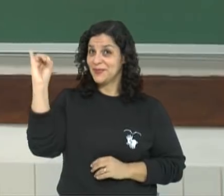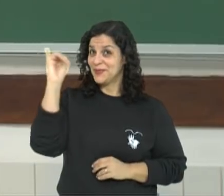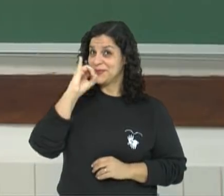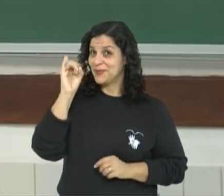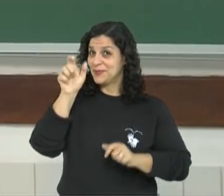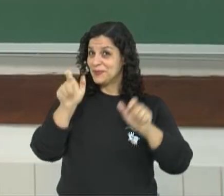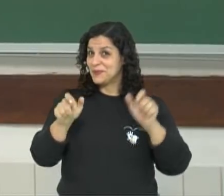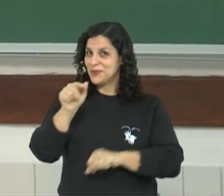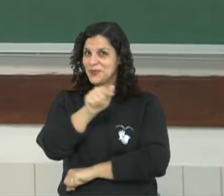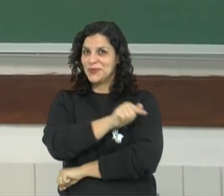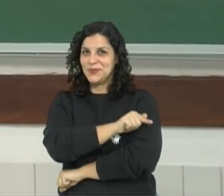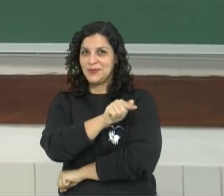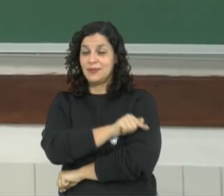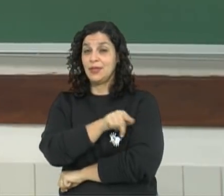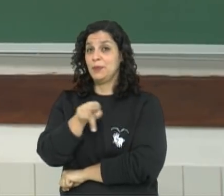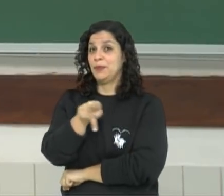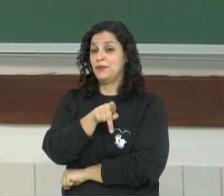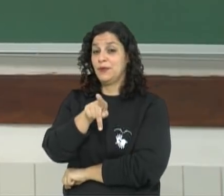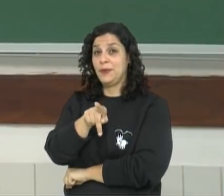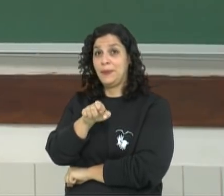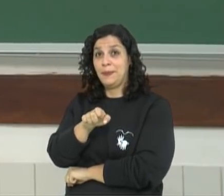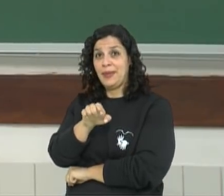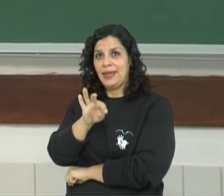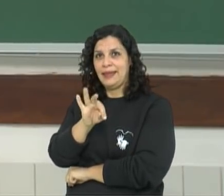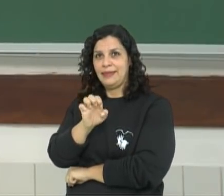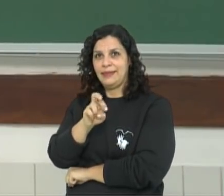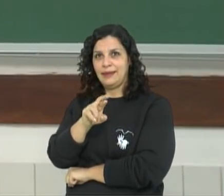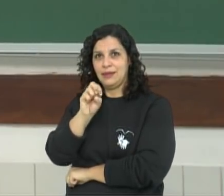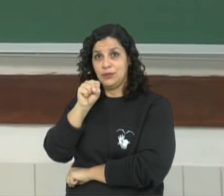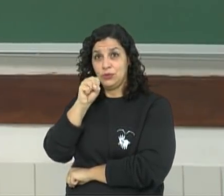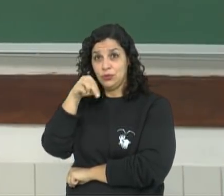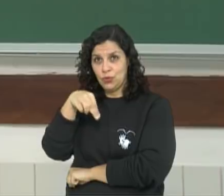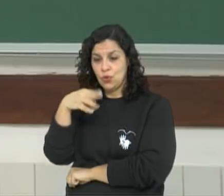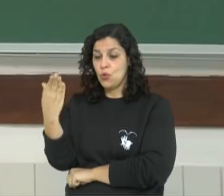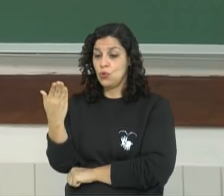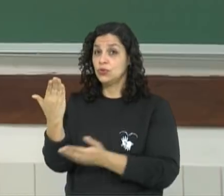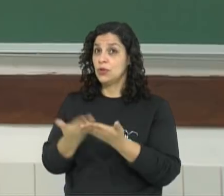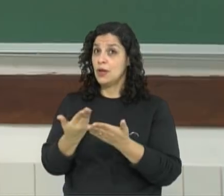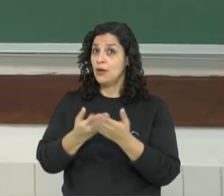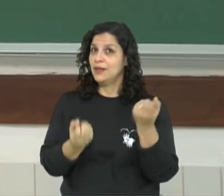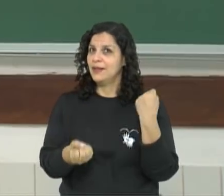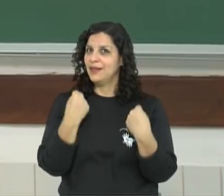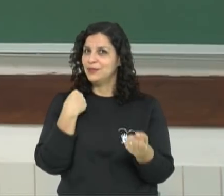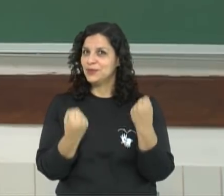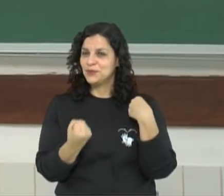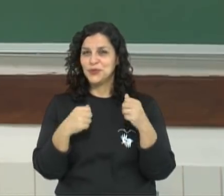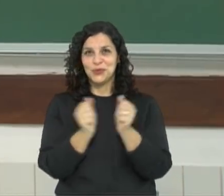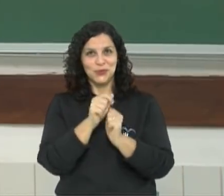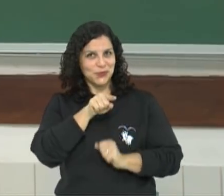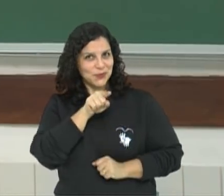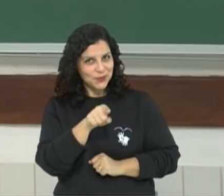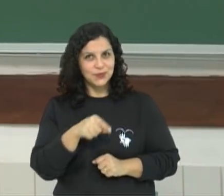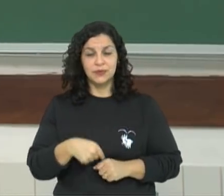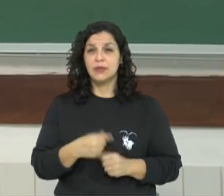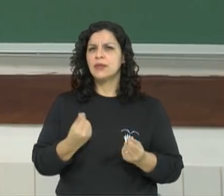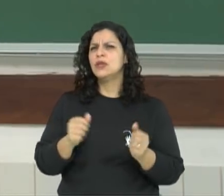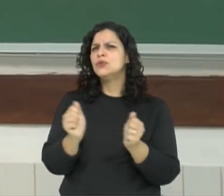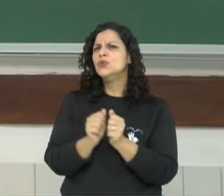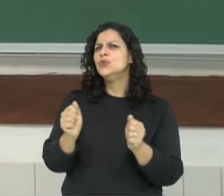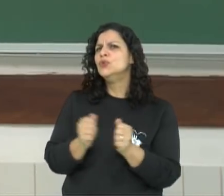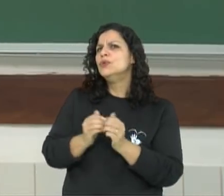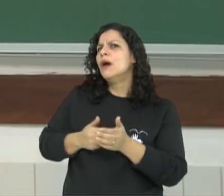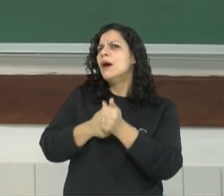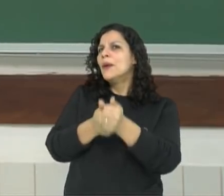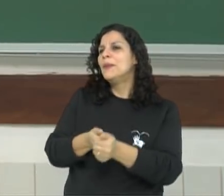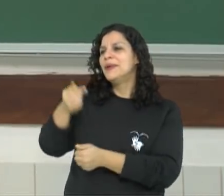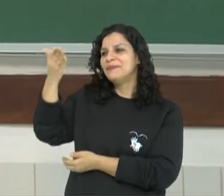Olá pessoal do 7º ano, aqui é o professor Peterson e hoje nós temos mais uma aula de Educação Física. E quem vai nos